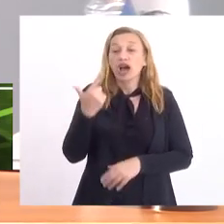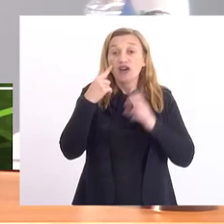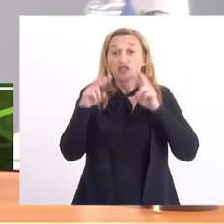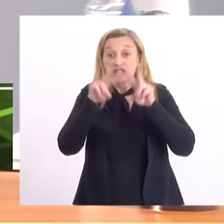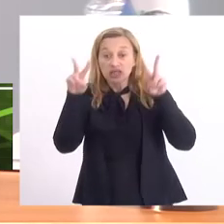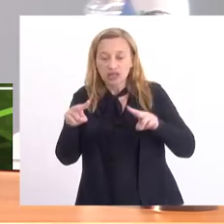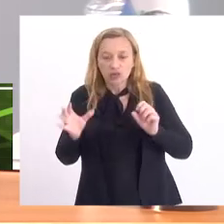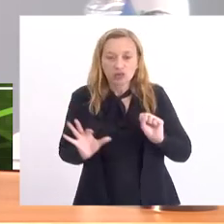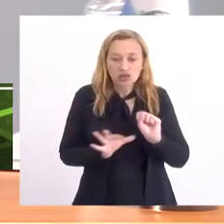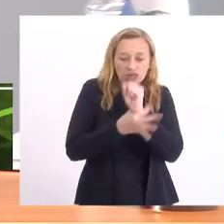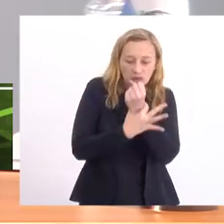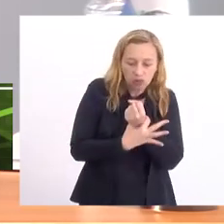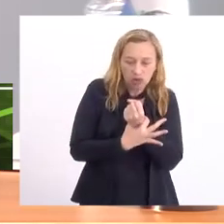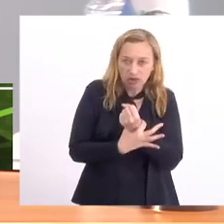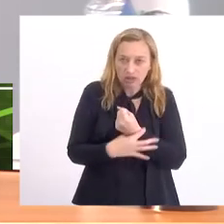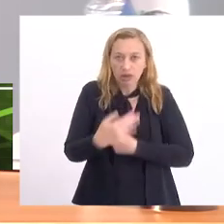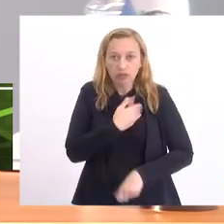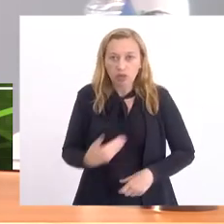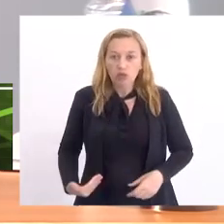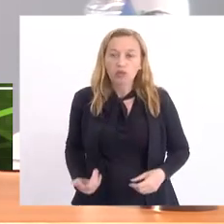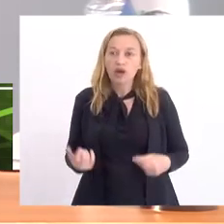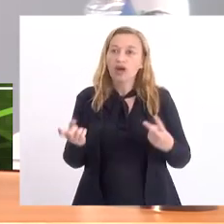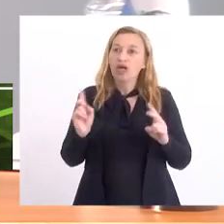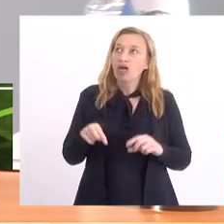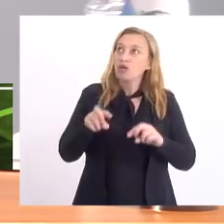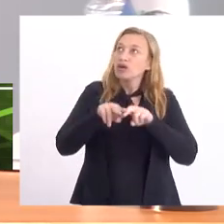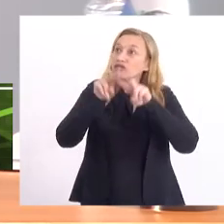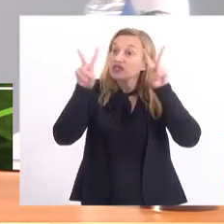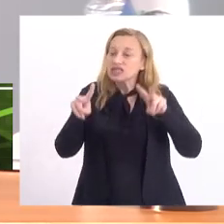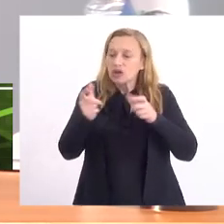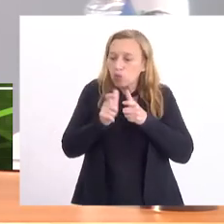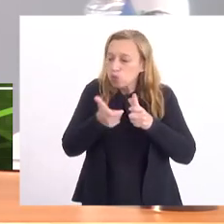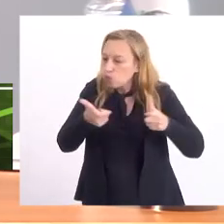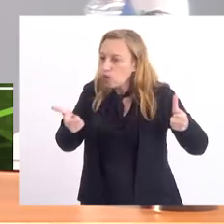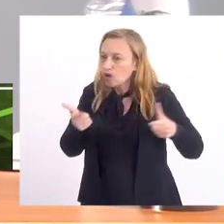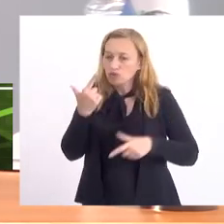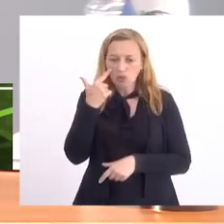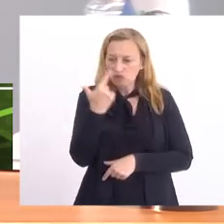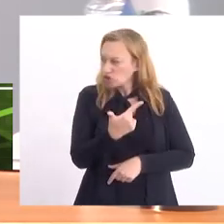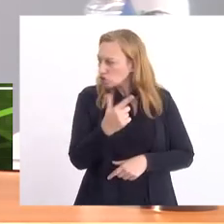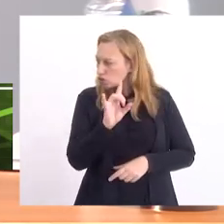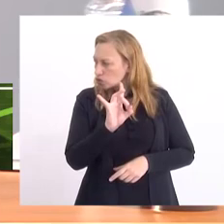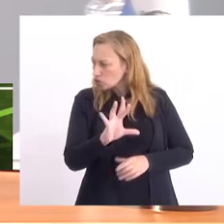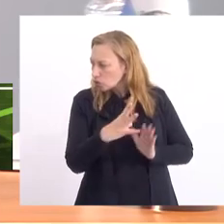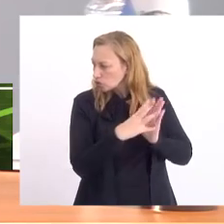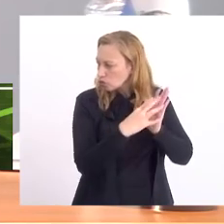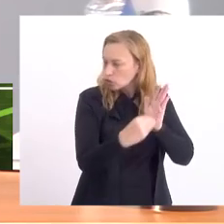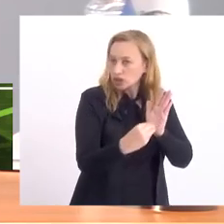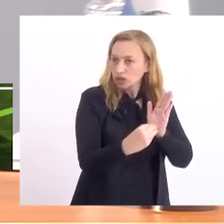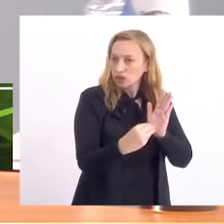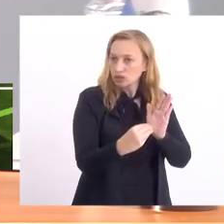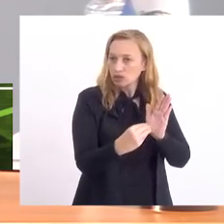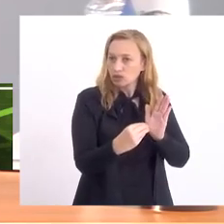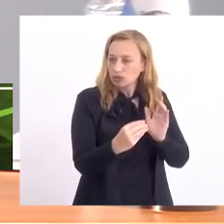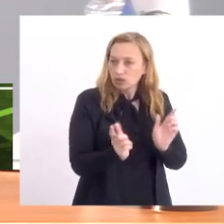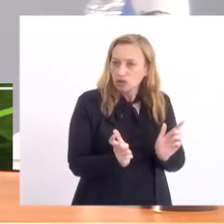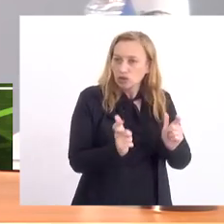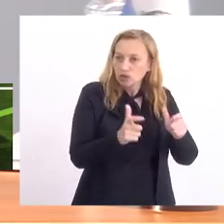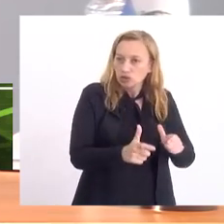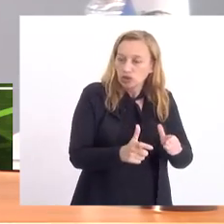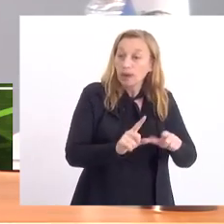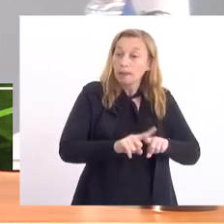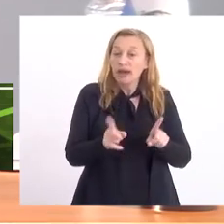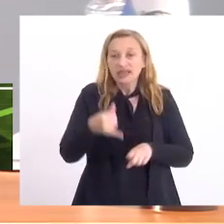visão de segurança pública é uma visão mais ampla. Eu não vejo só no modelo repressivo, eu vejo no modelo preventivo